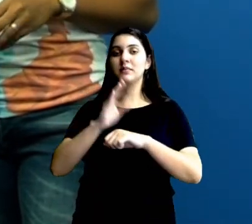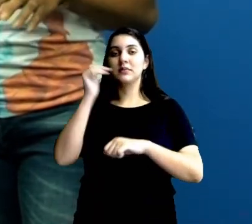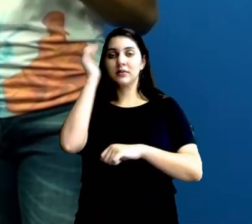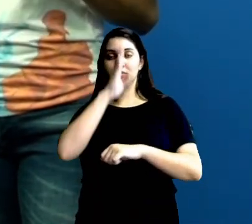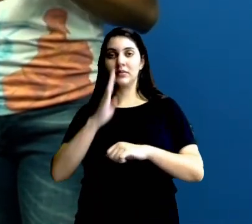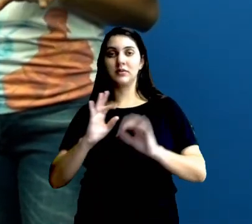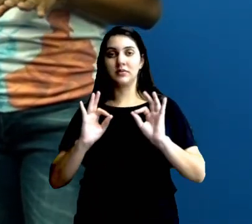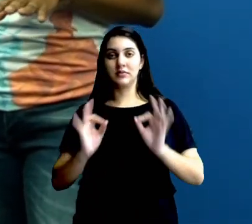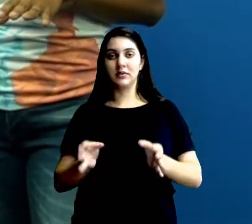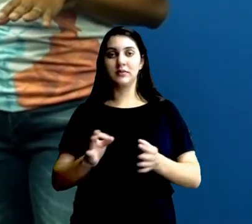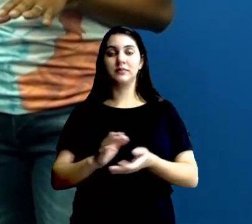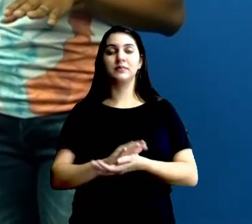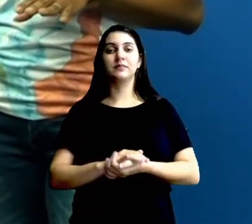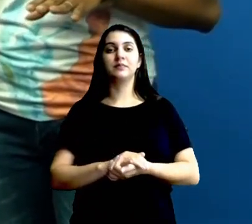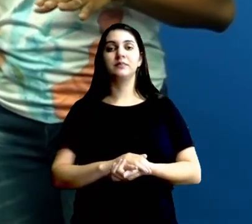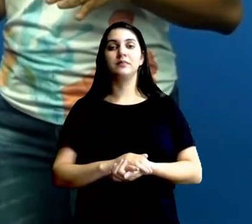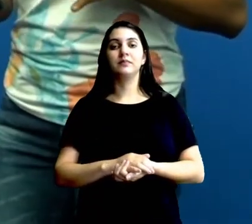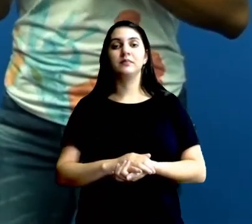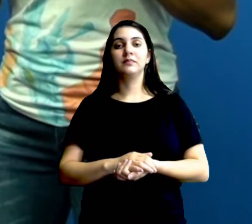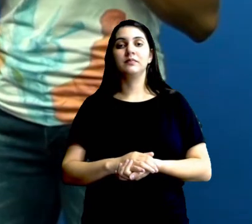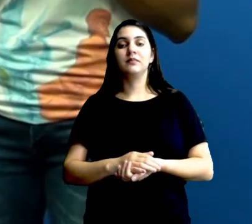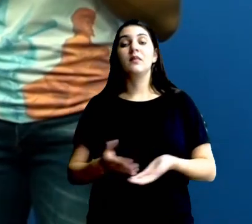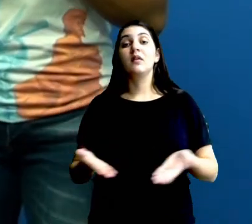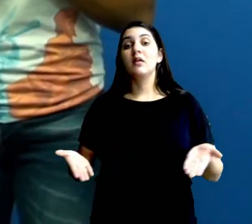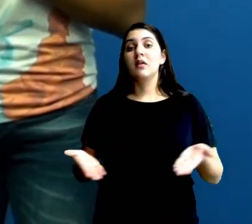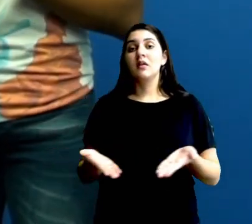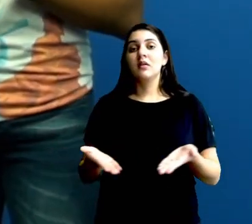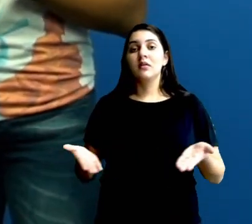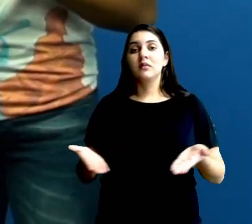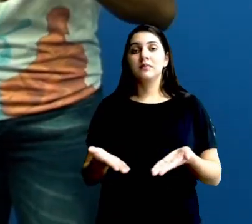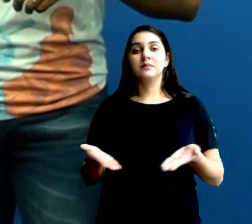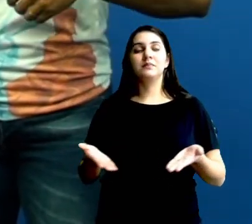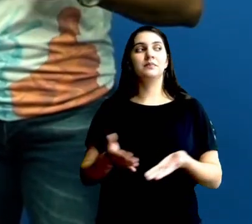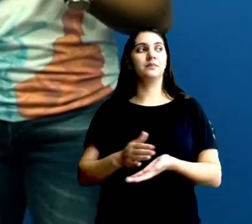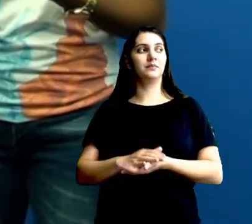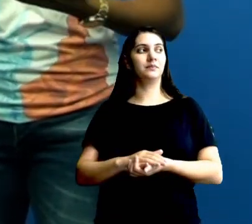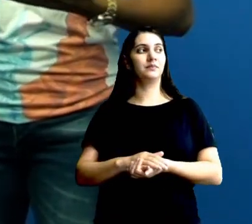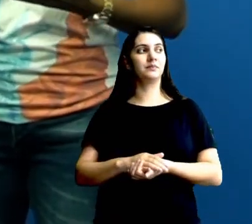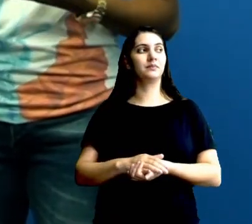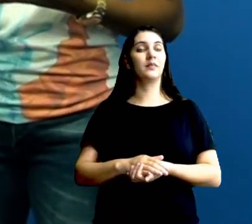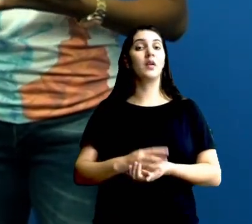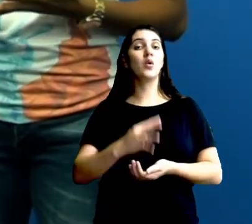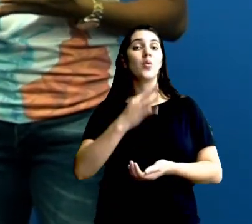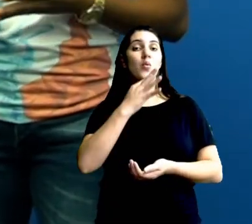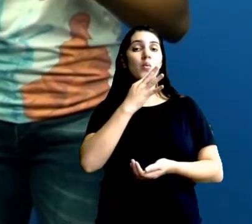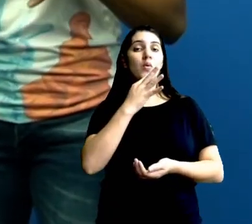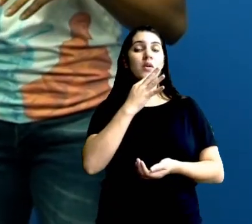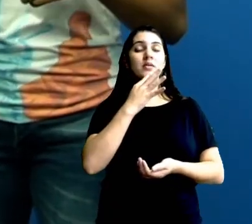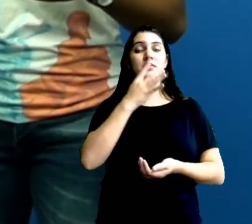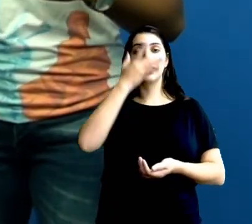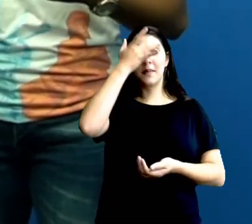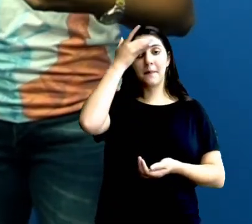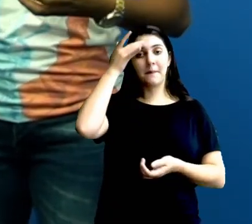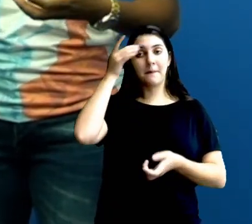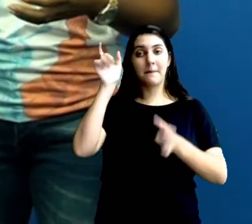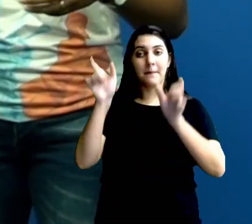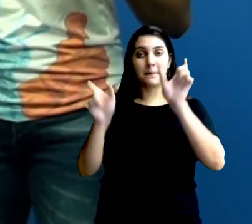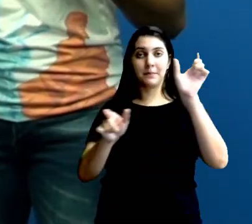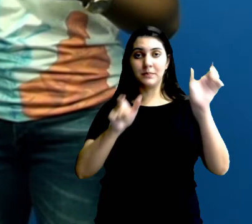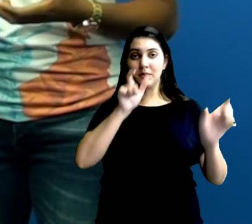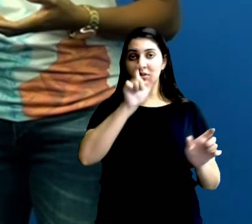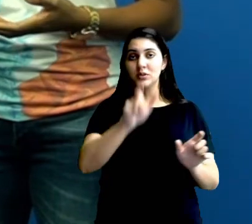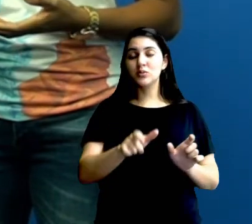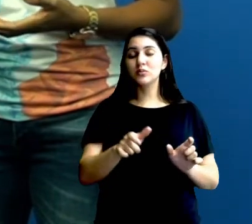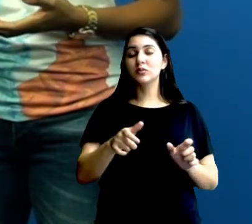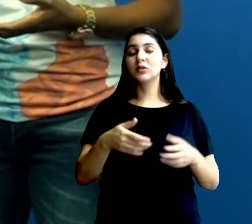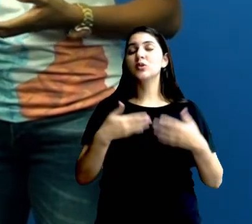correto? Agora, com relação a meeting people, ou seja, conhecer pessoas, como é que a gente faz quando a